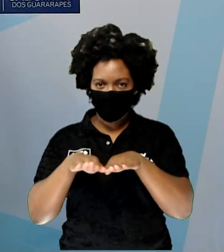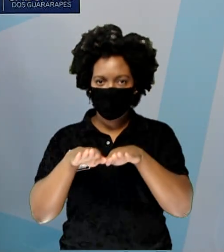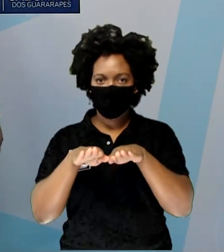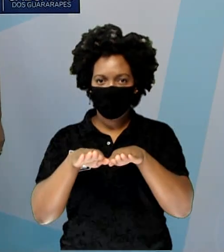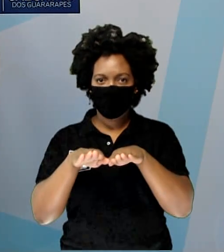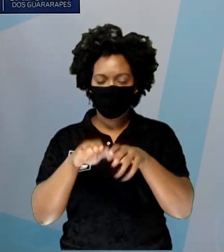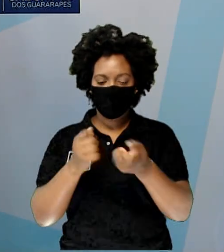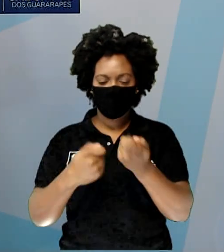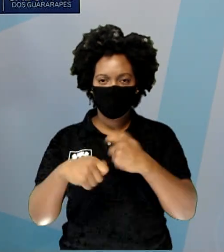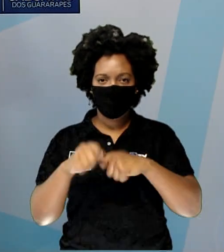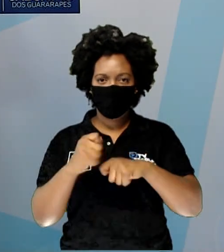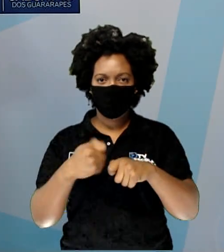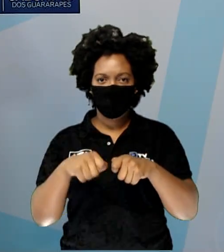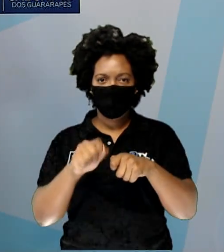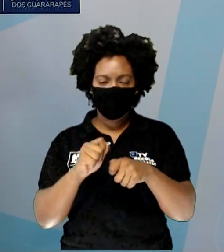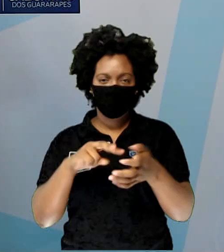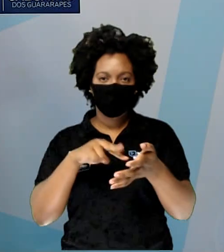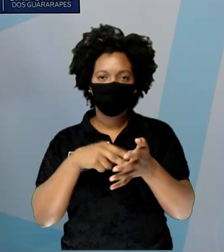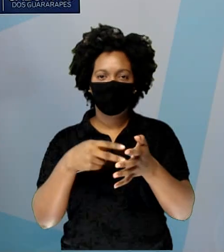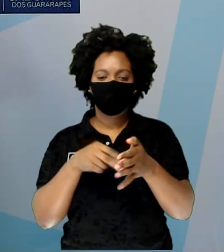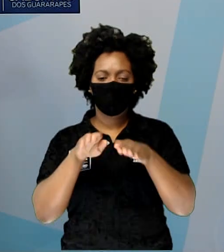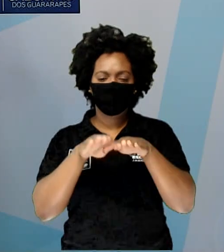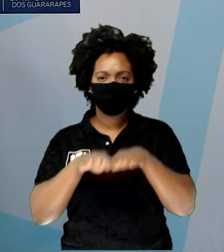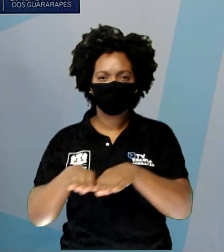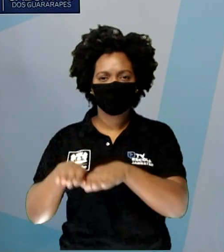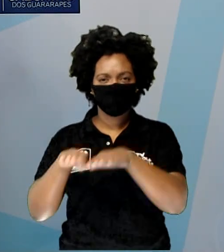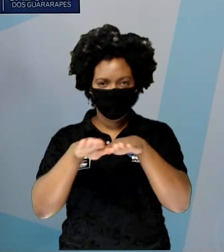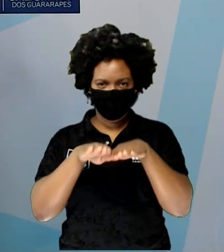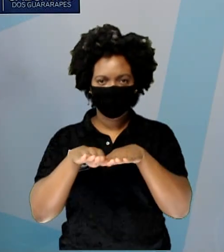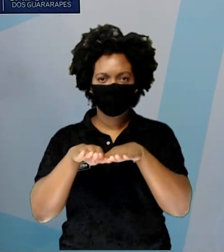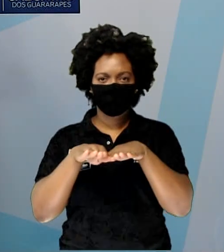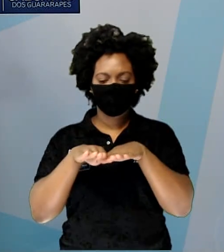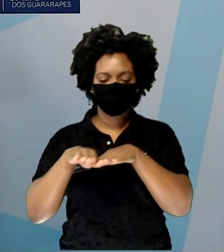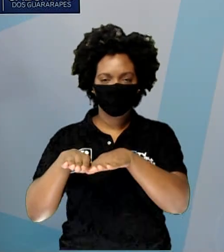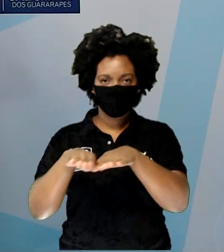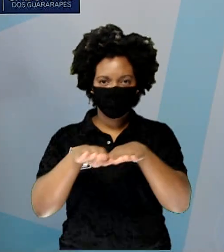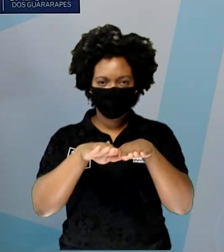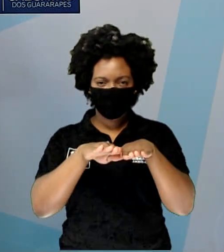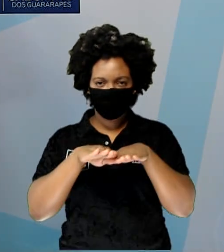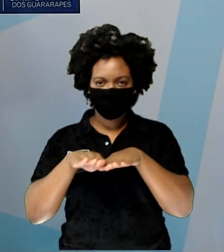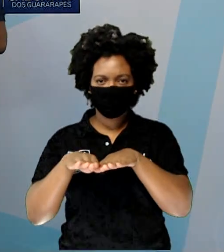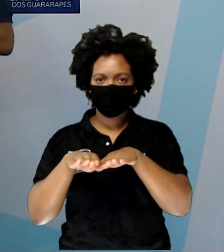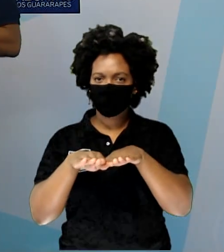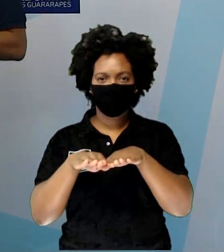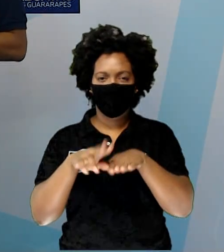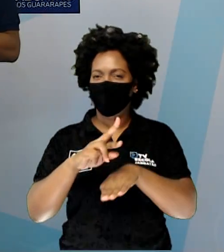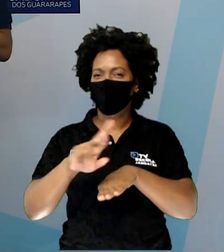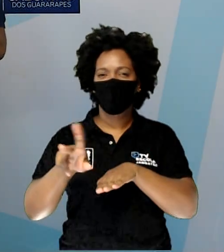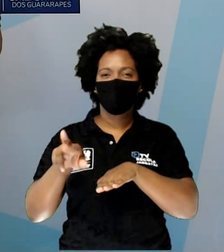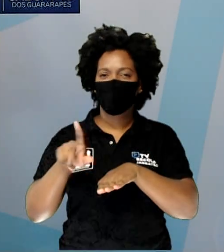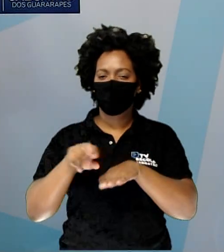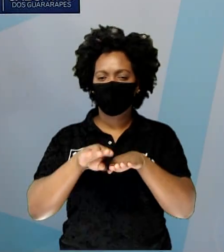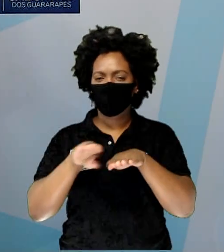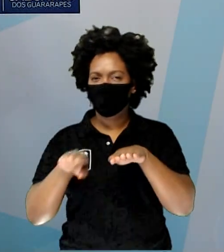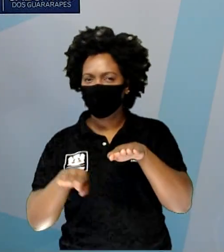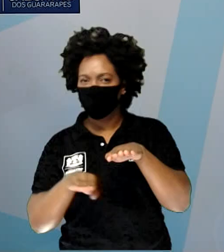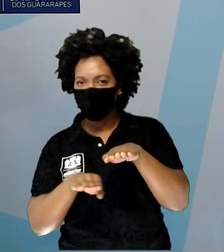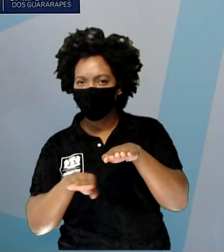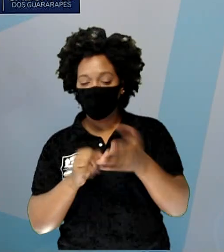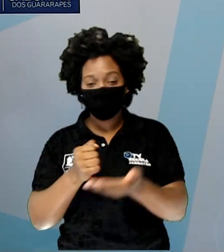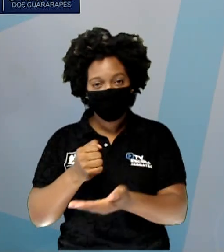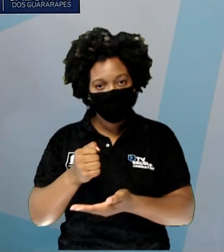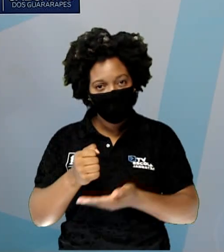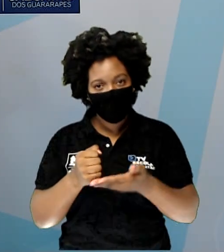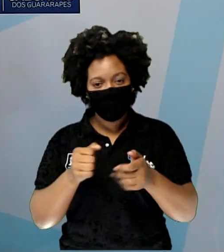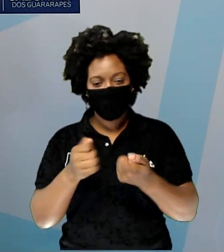economia planificada, ela é conhecida também como economia socialista porque não existe na base da